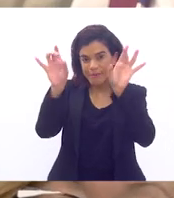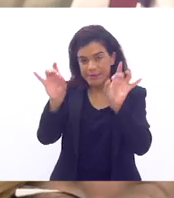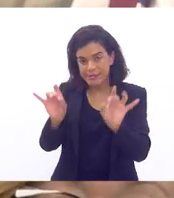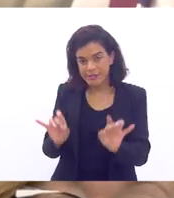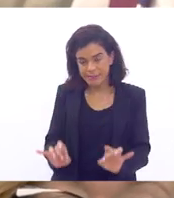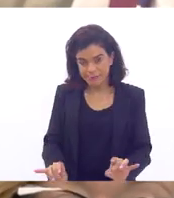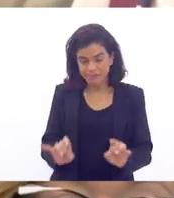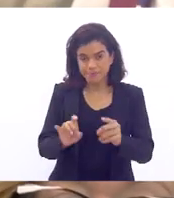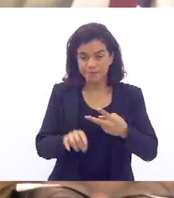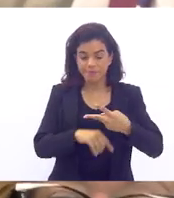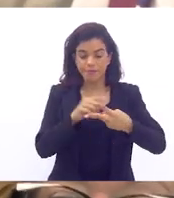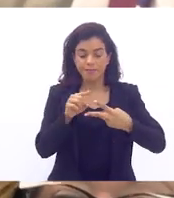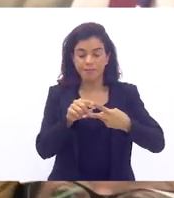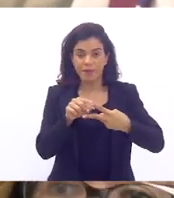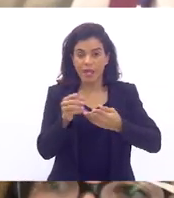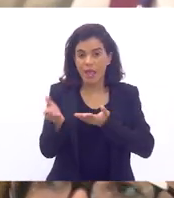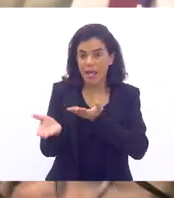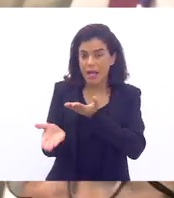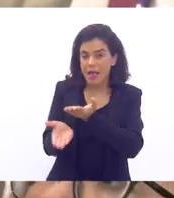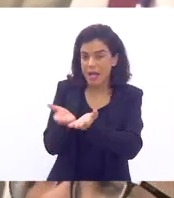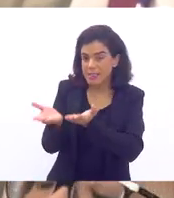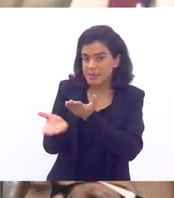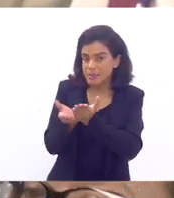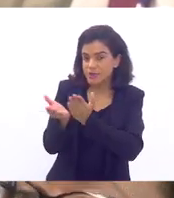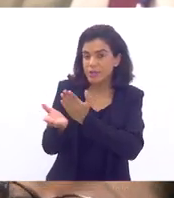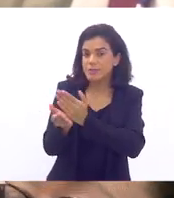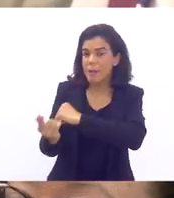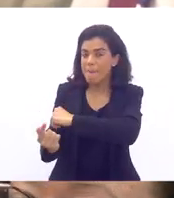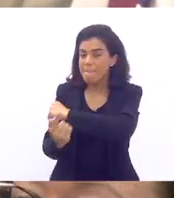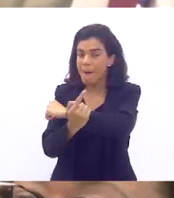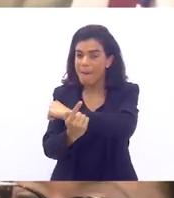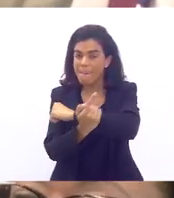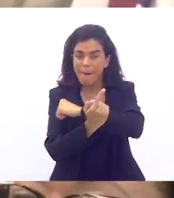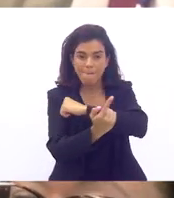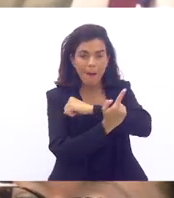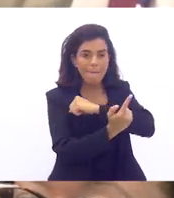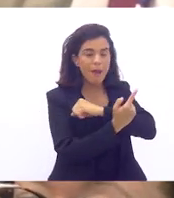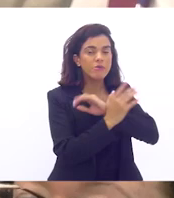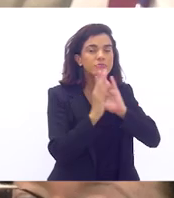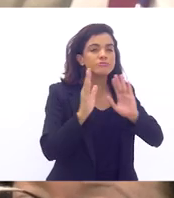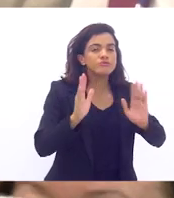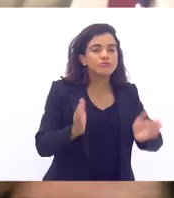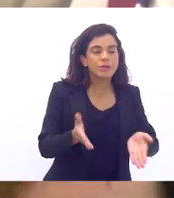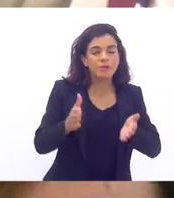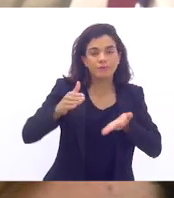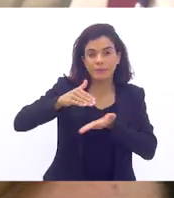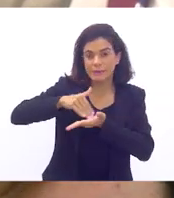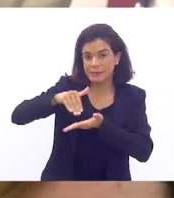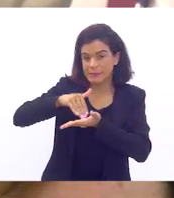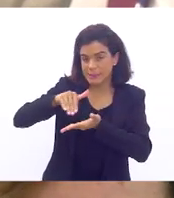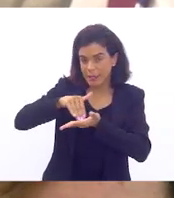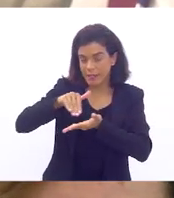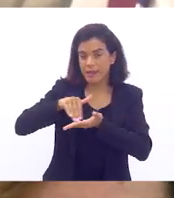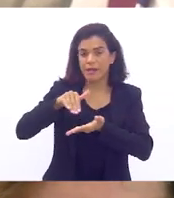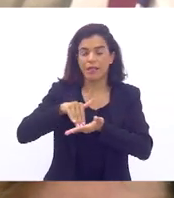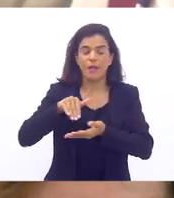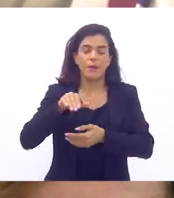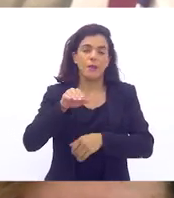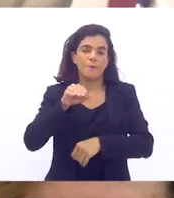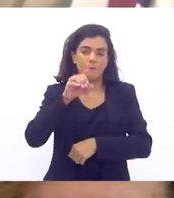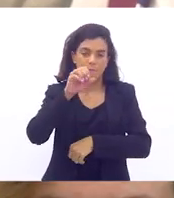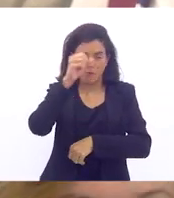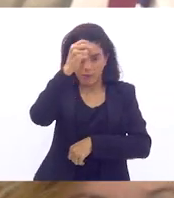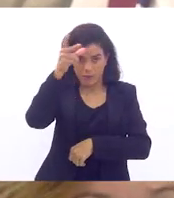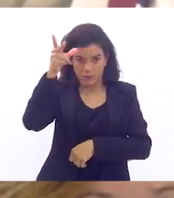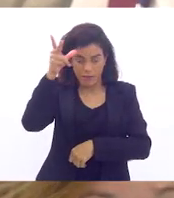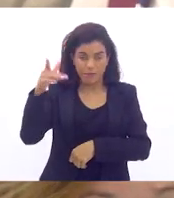a questão da assistência já tá sendo vislumbrado pela Secretaria Estadual de Saúde não